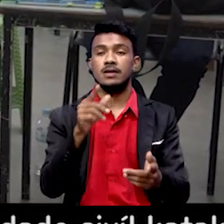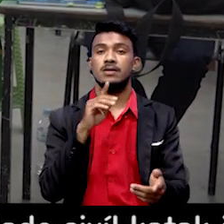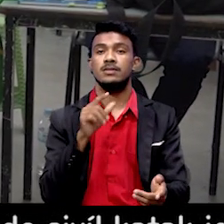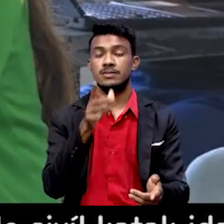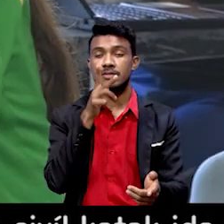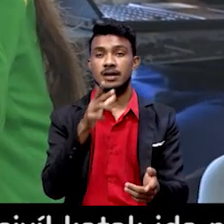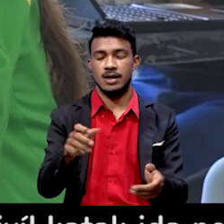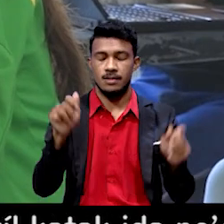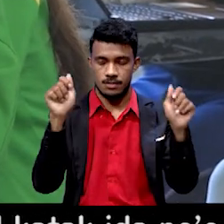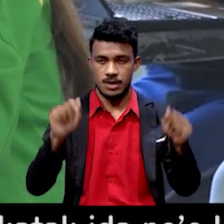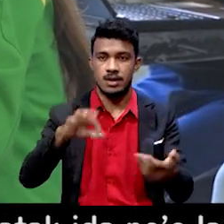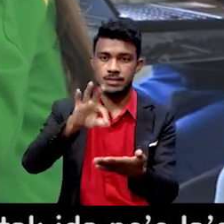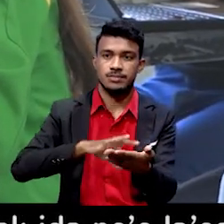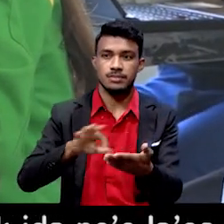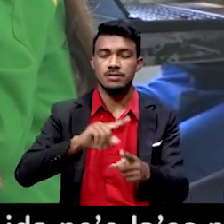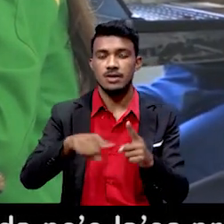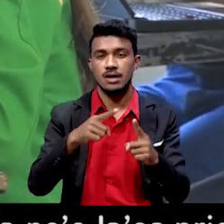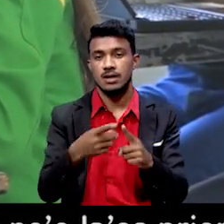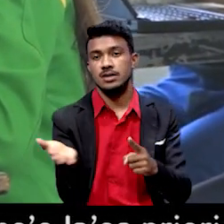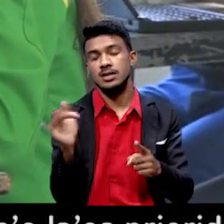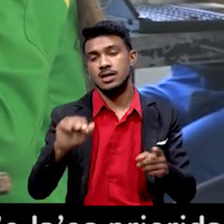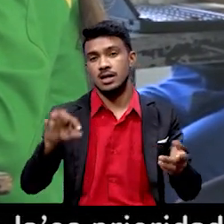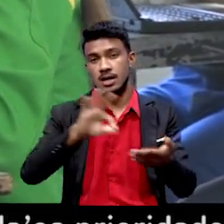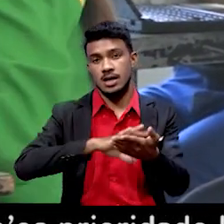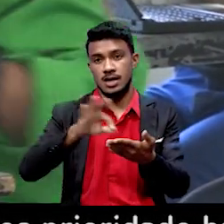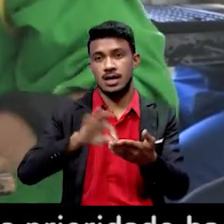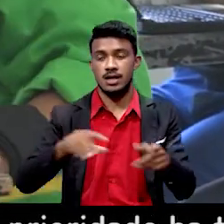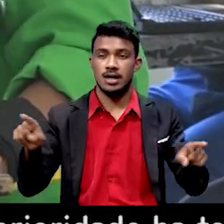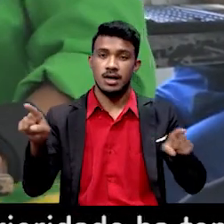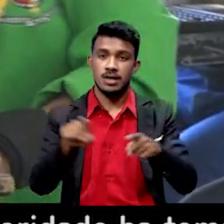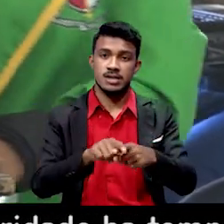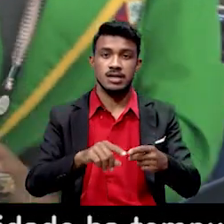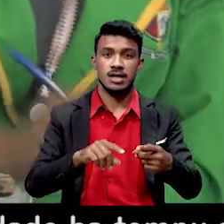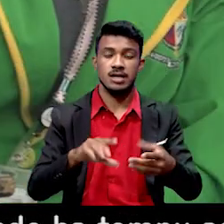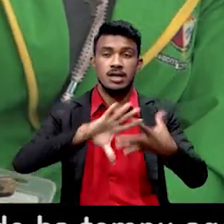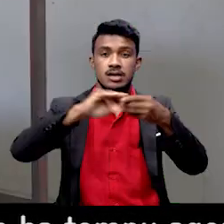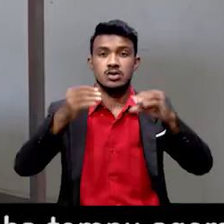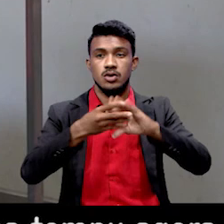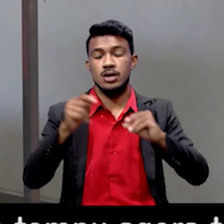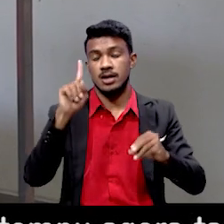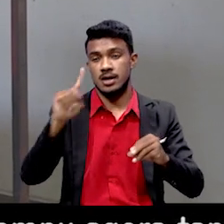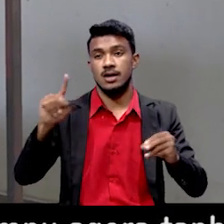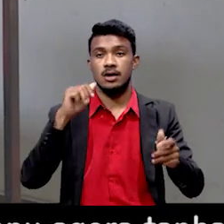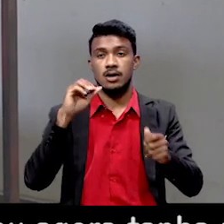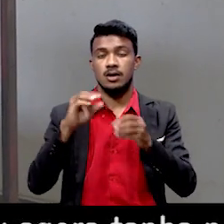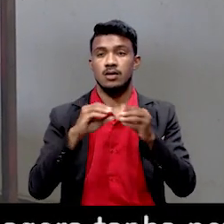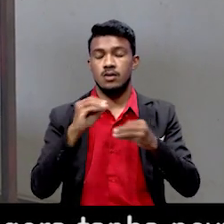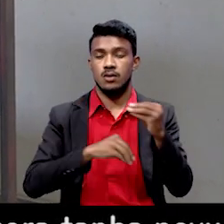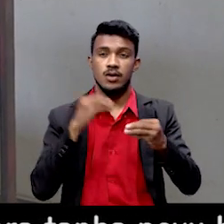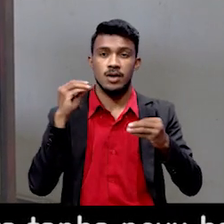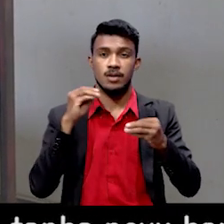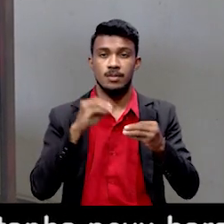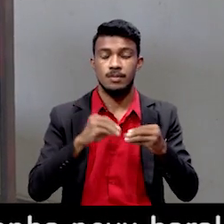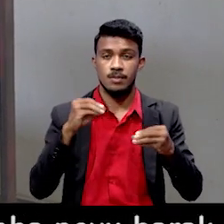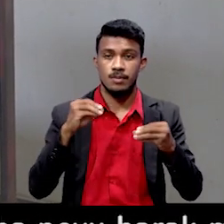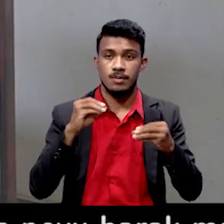hakere. Se você quer fazer, por exemplo, página ida, quando uma atividade ida, depois professor, professora ida, curiosa ter